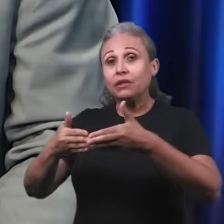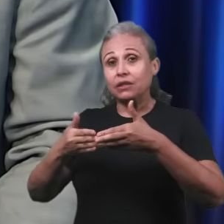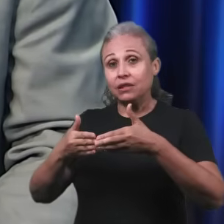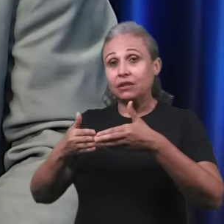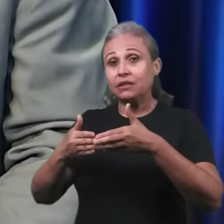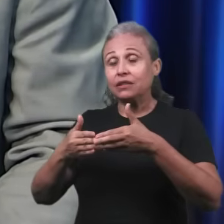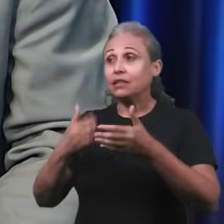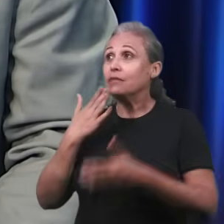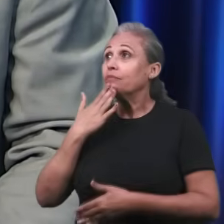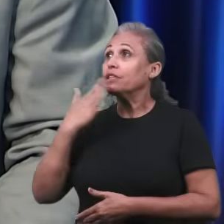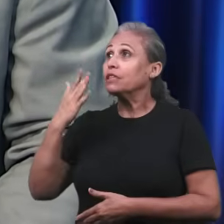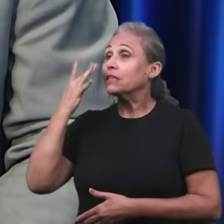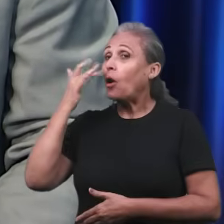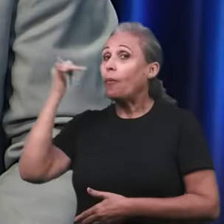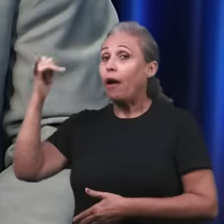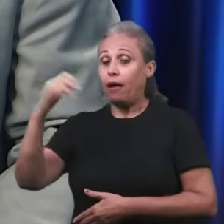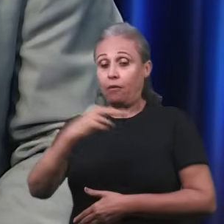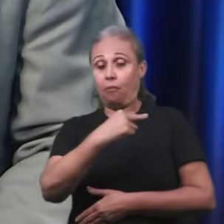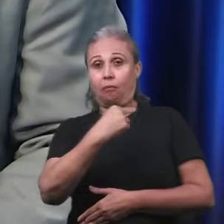vos concederá.